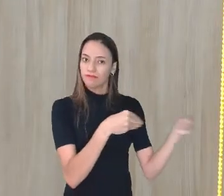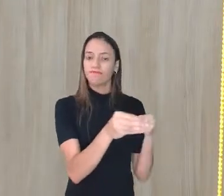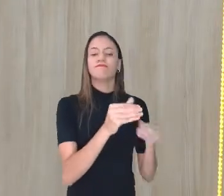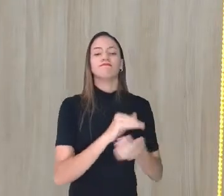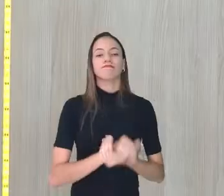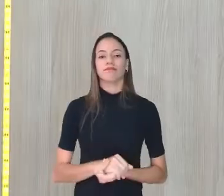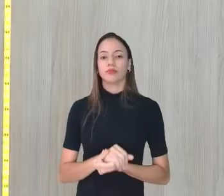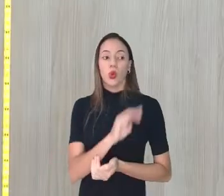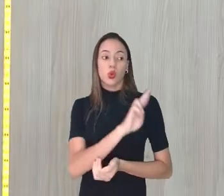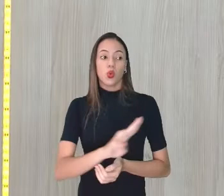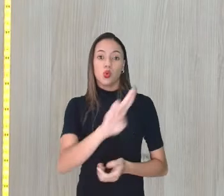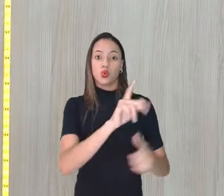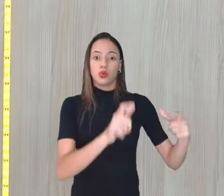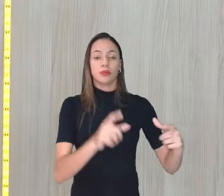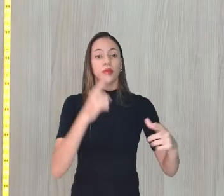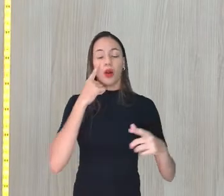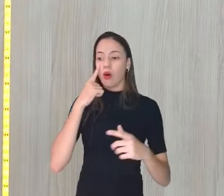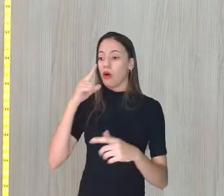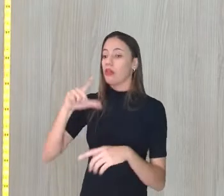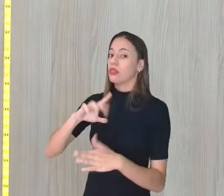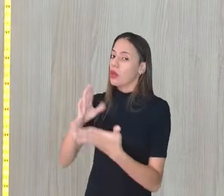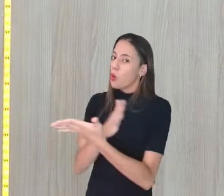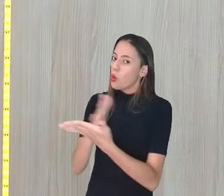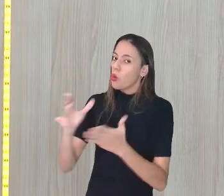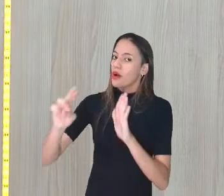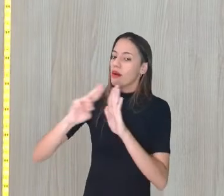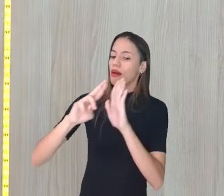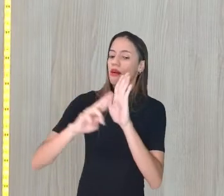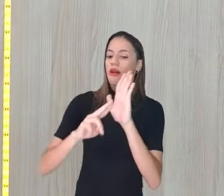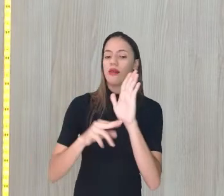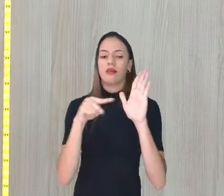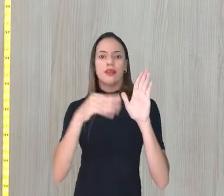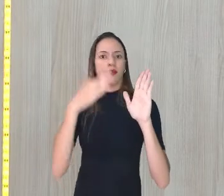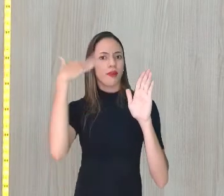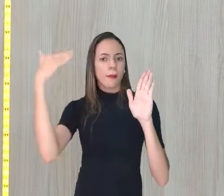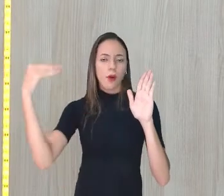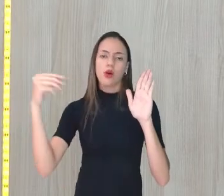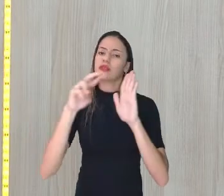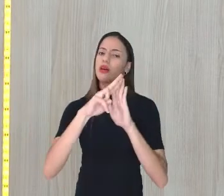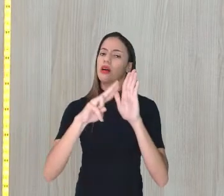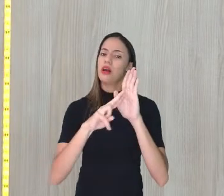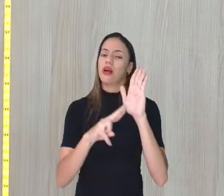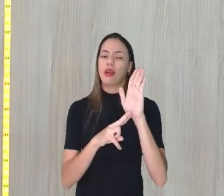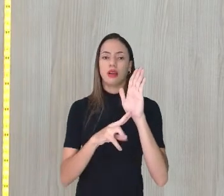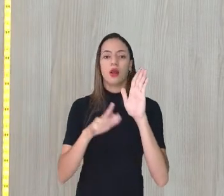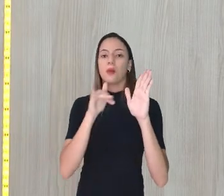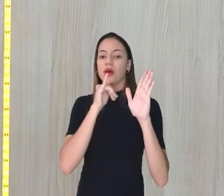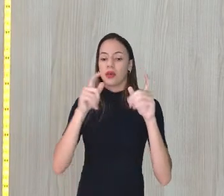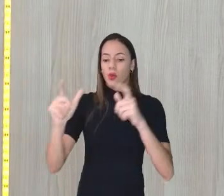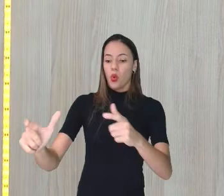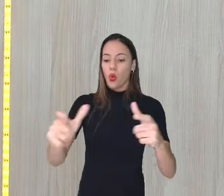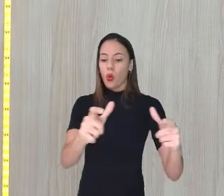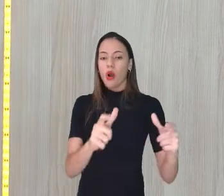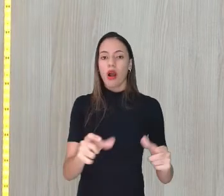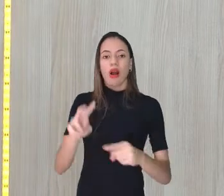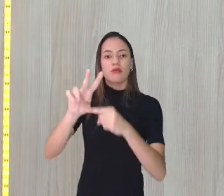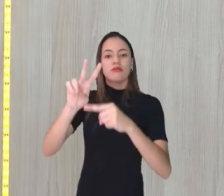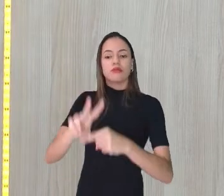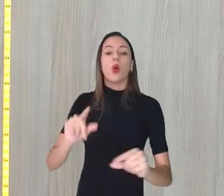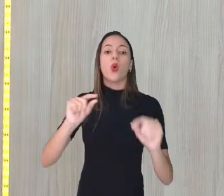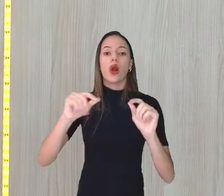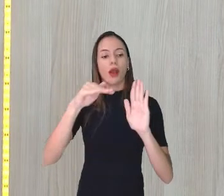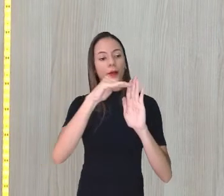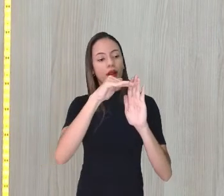Então, existe umas regrinhas, né, que é muito conhecido espaços assim, em unidades, que é o plano